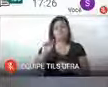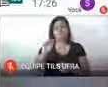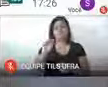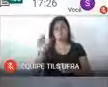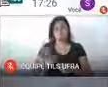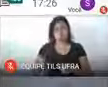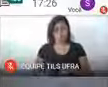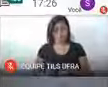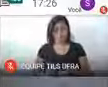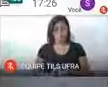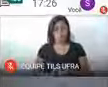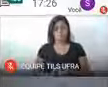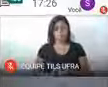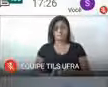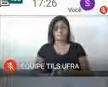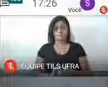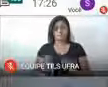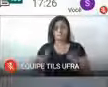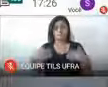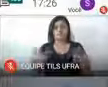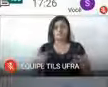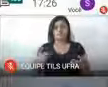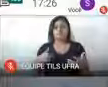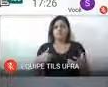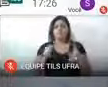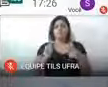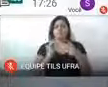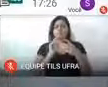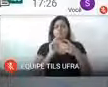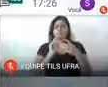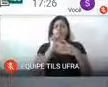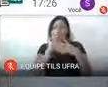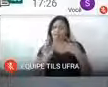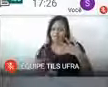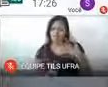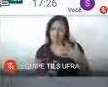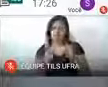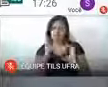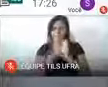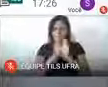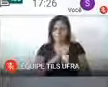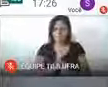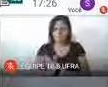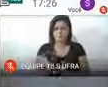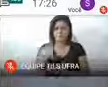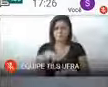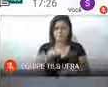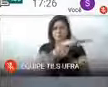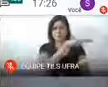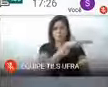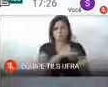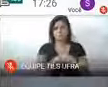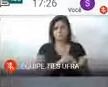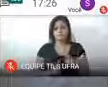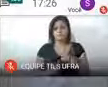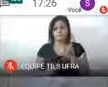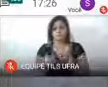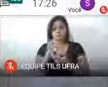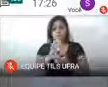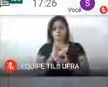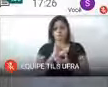Então, aos dados lexicais que ela coletou nesse estudo, o item lexical diabo, a gente vê